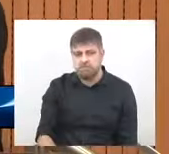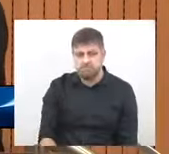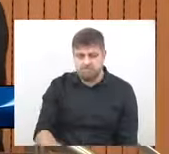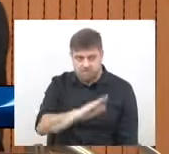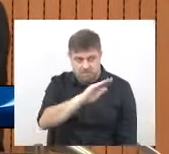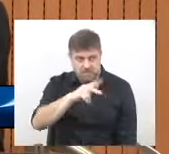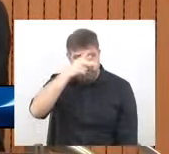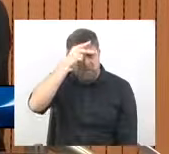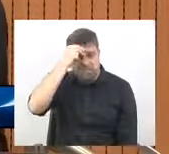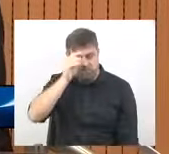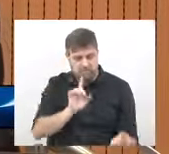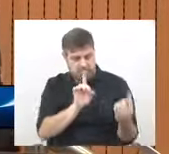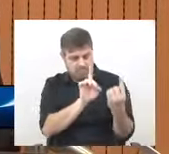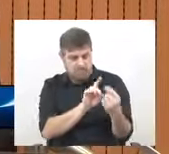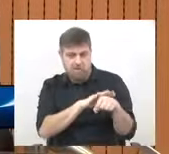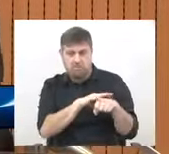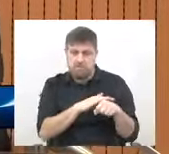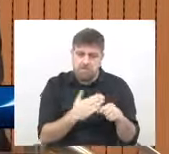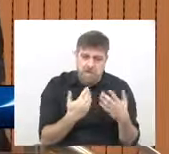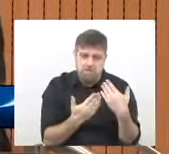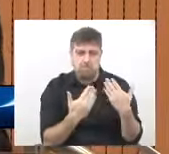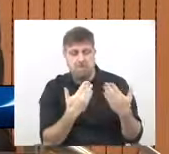o prefeito esses dias,